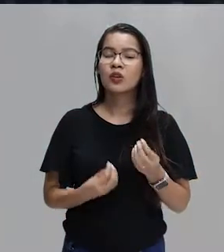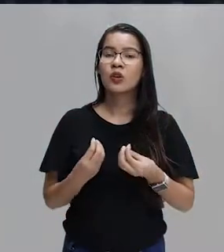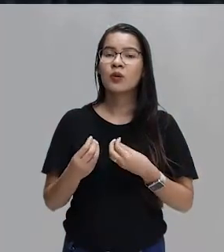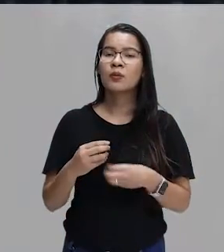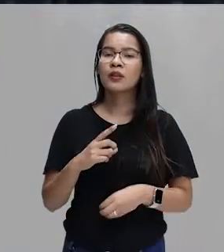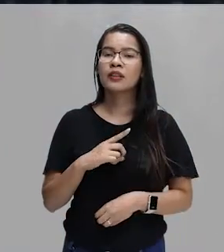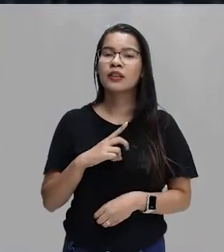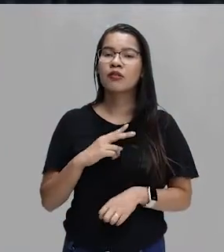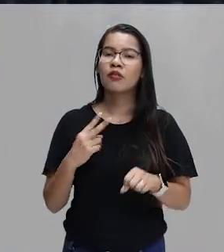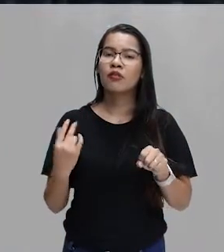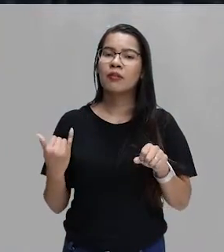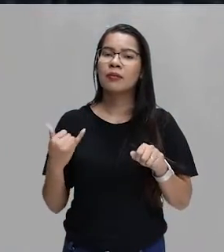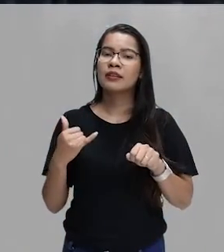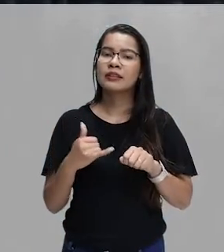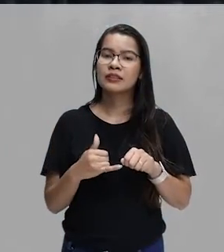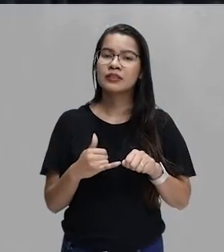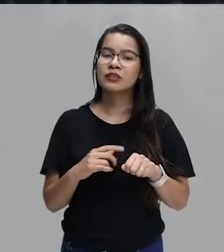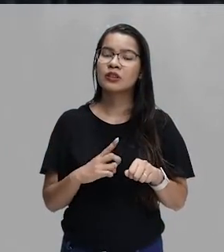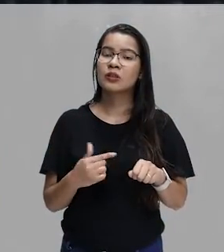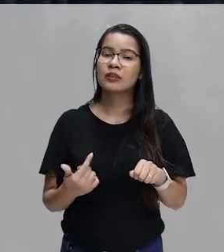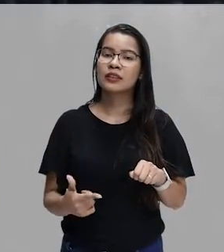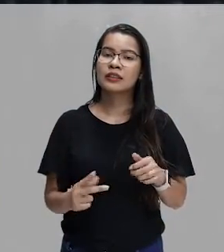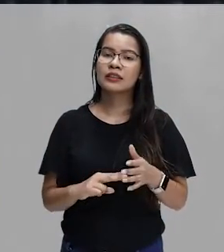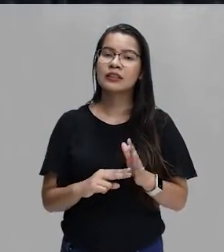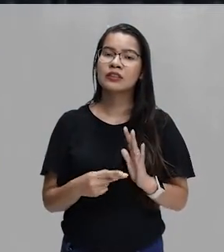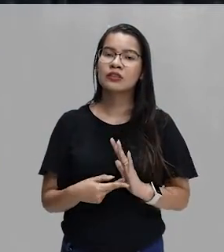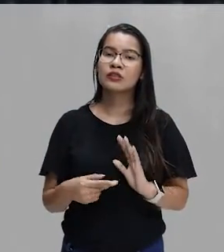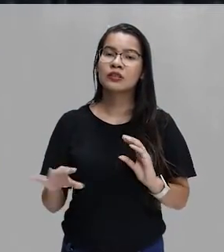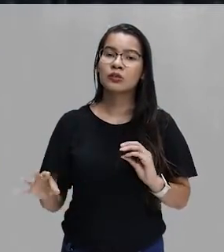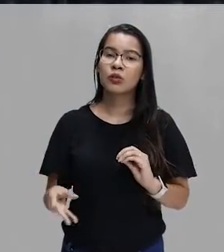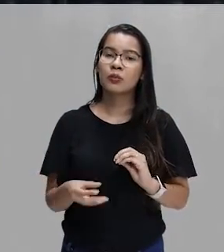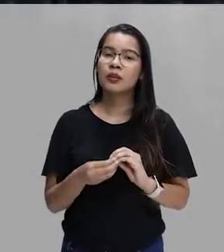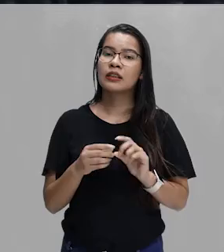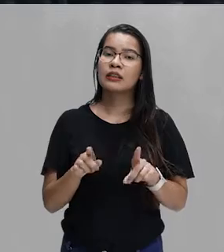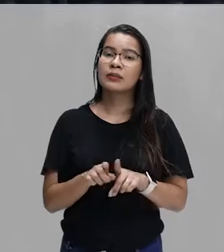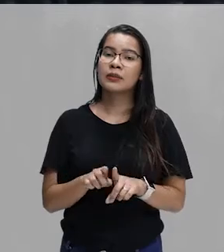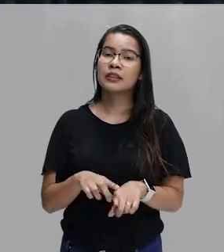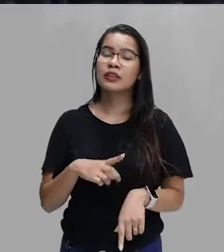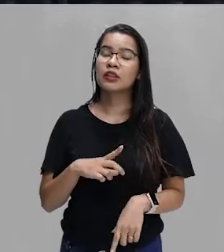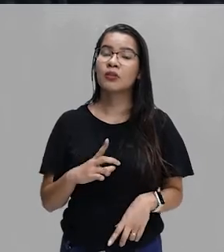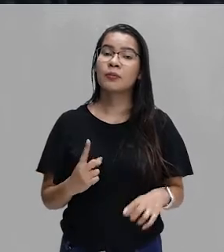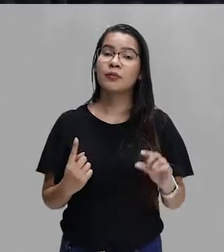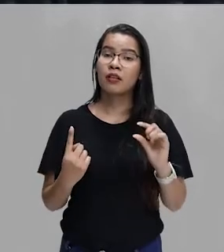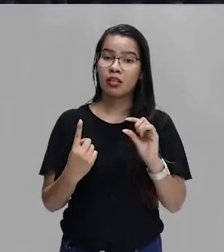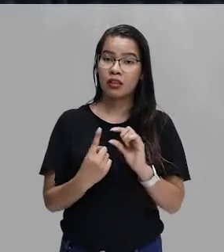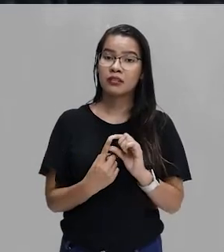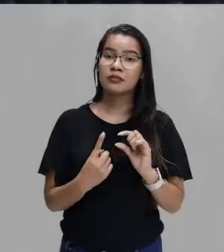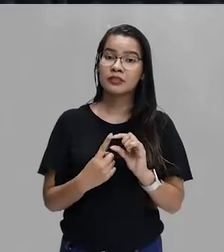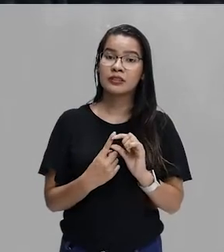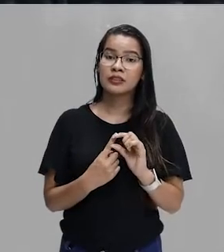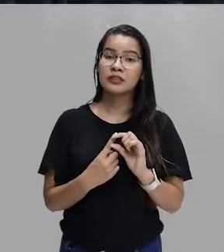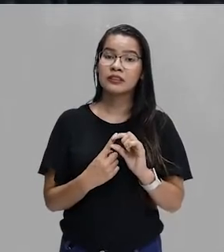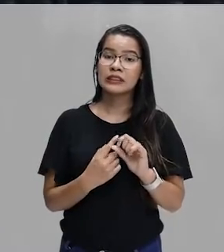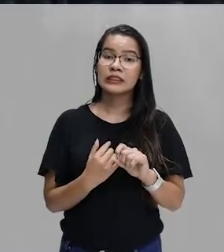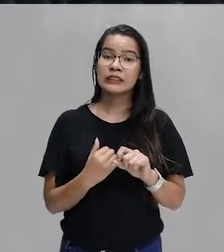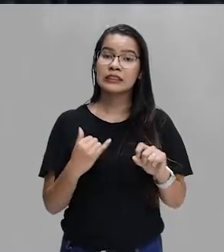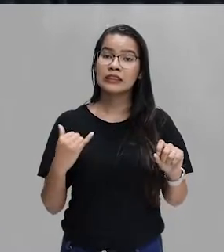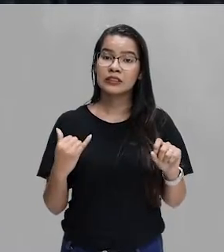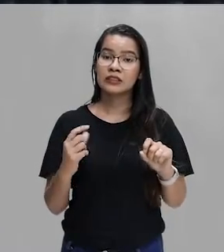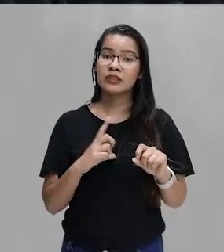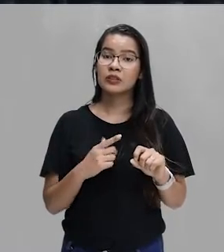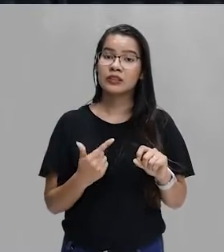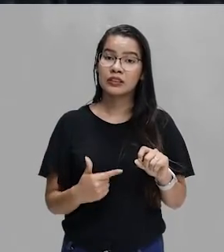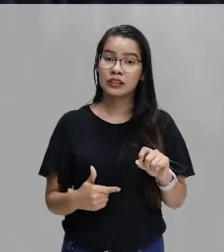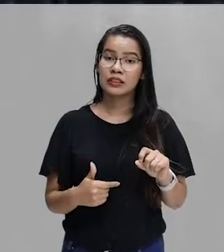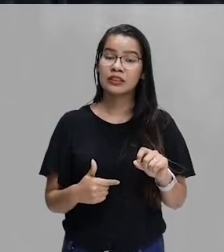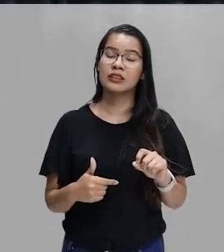tenho verbos transitivos, verbos que não têm sentido completo, eu também tenho palavras, tá? Transitivas, aquelas que não